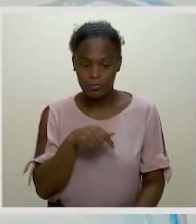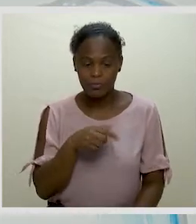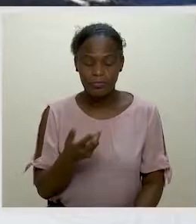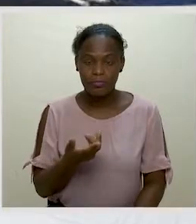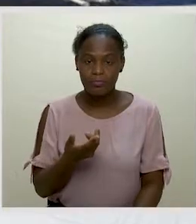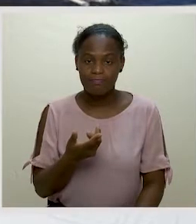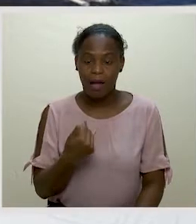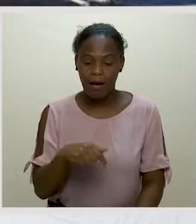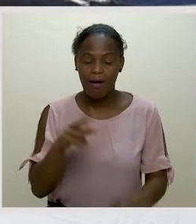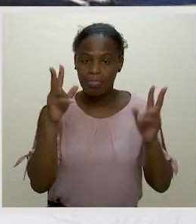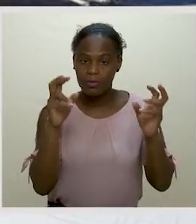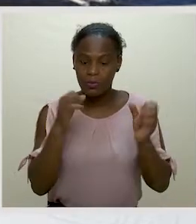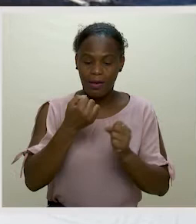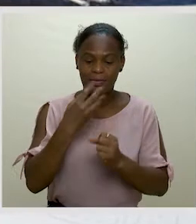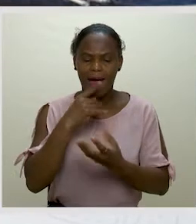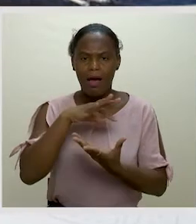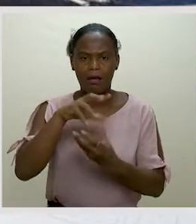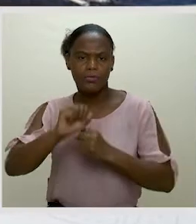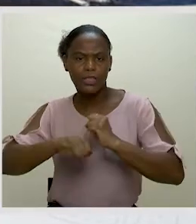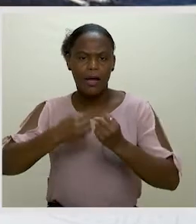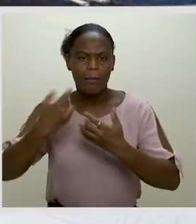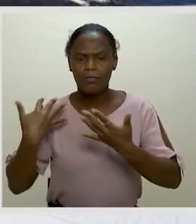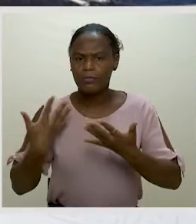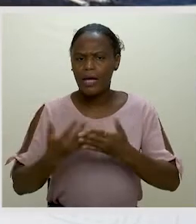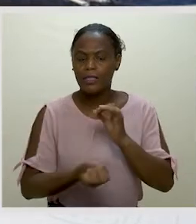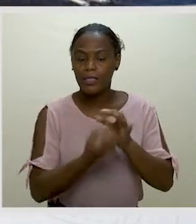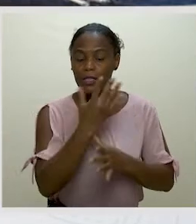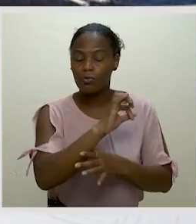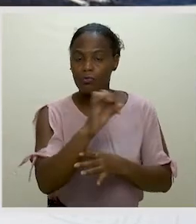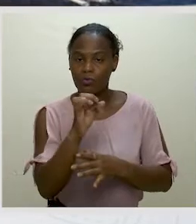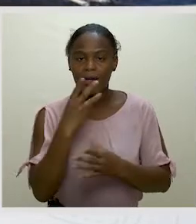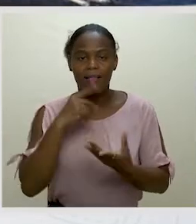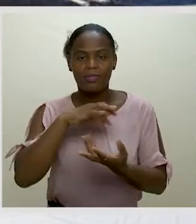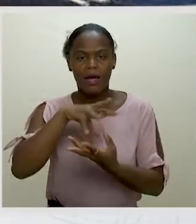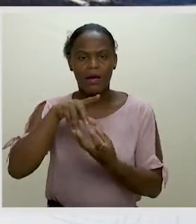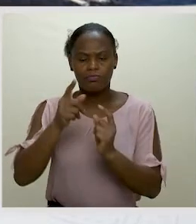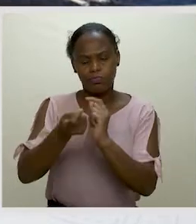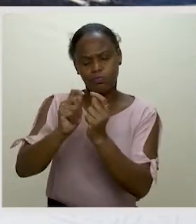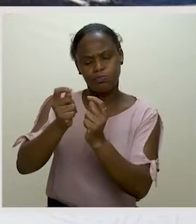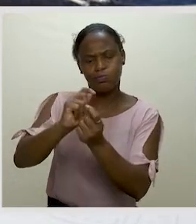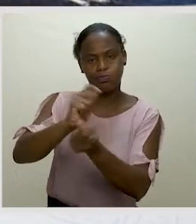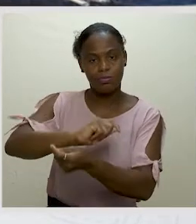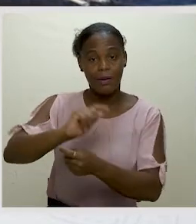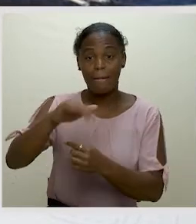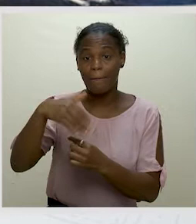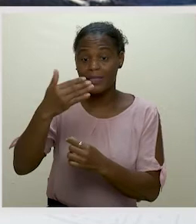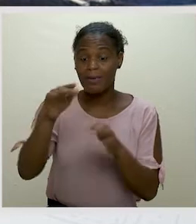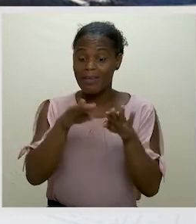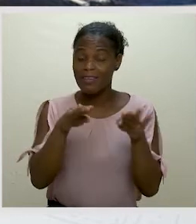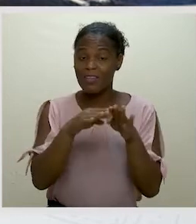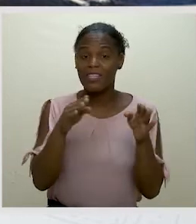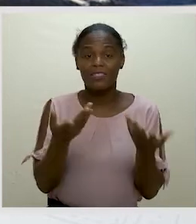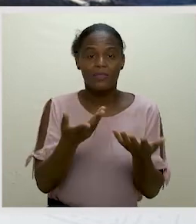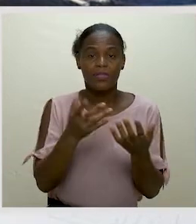então, dinâmica da Terra. Desde a sua formação, a Terra tem sofrido transformações, principalmente